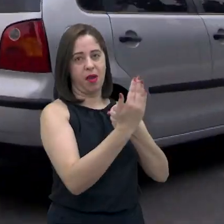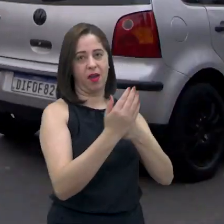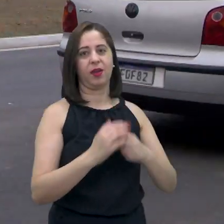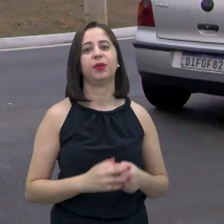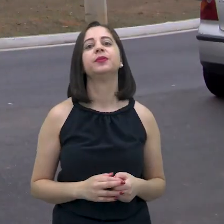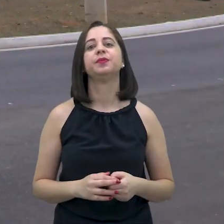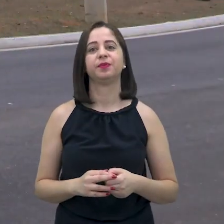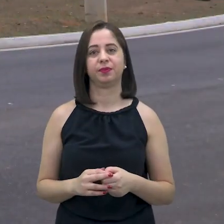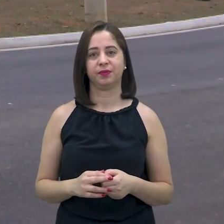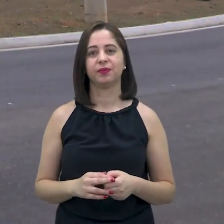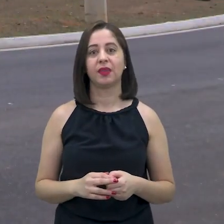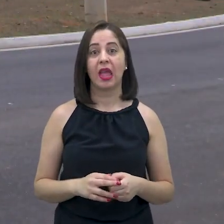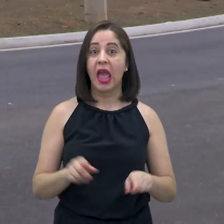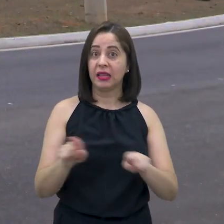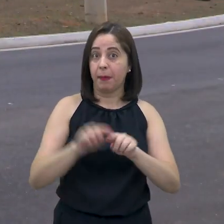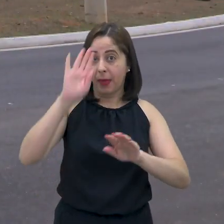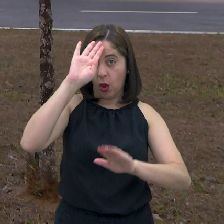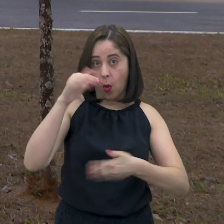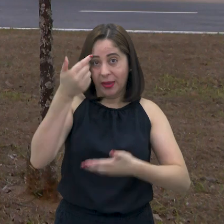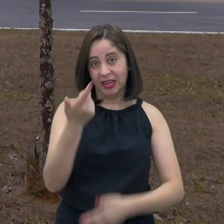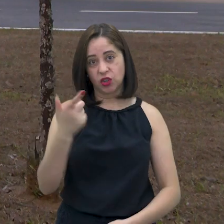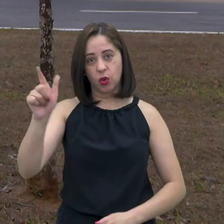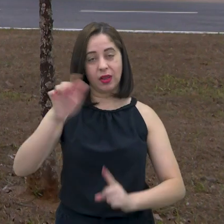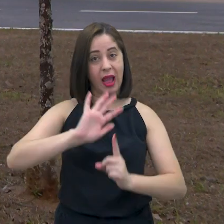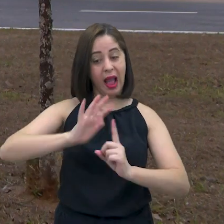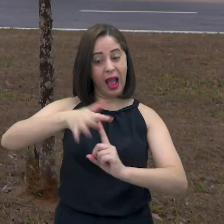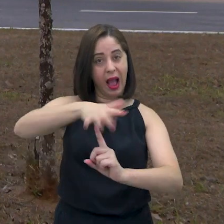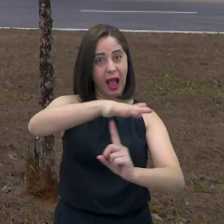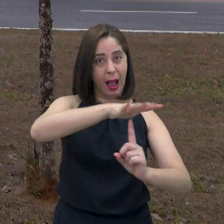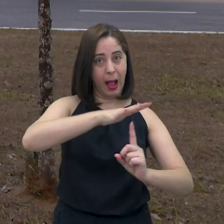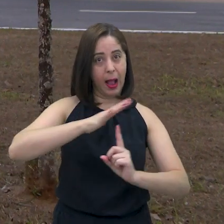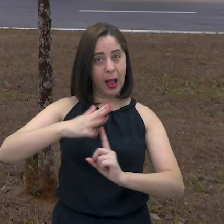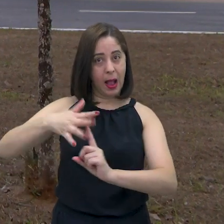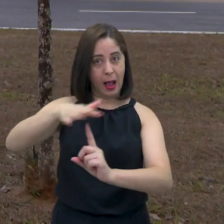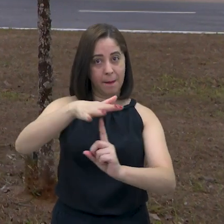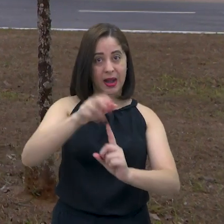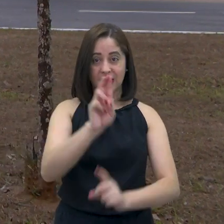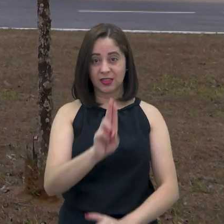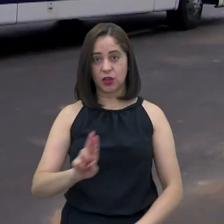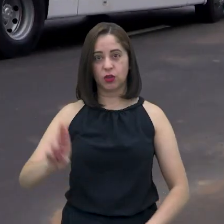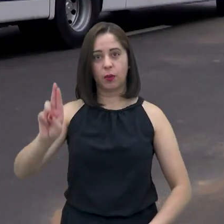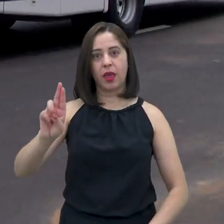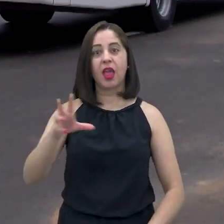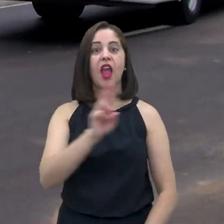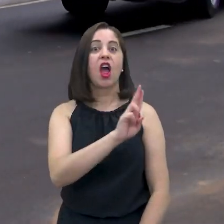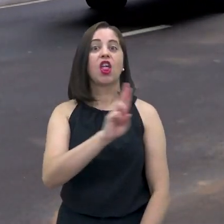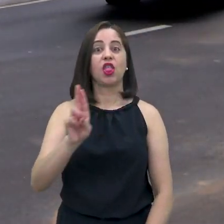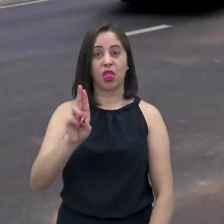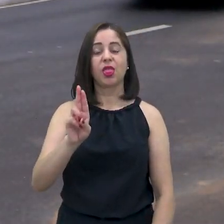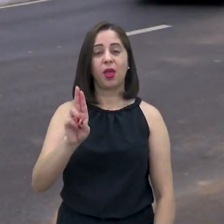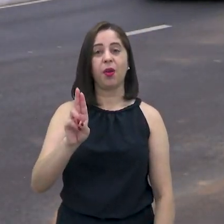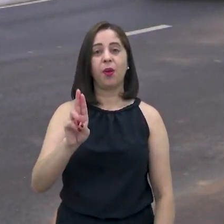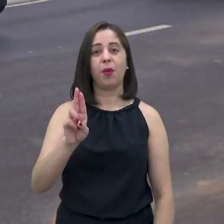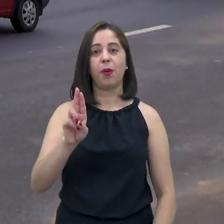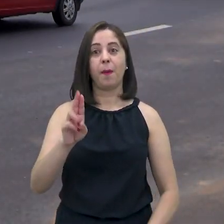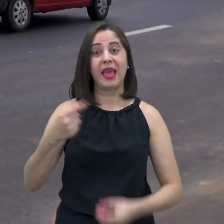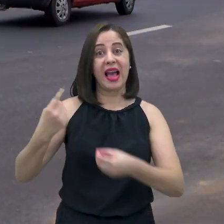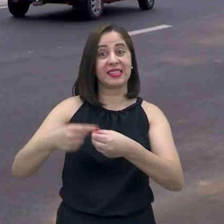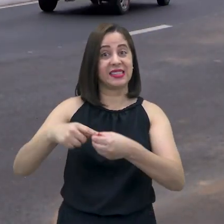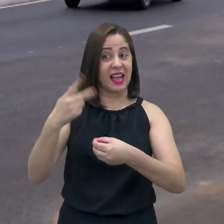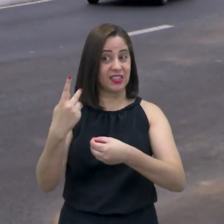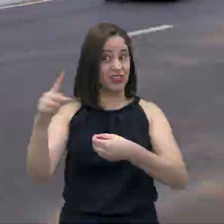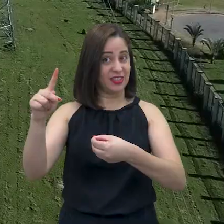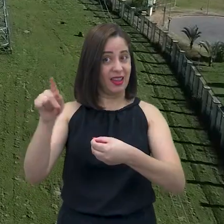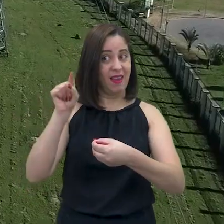xixim também recebeu outra homenagem a praça da rotatória principal do Urbanova leva o nome do município de origem do